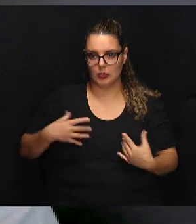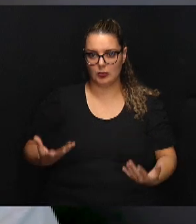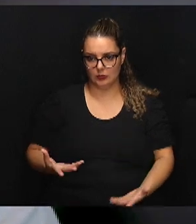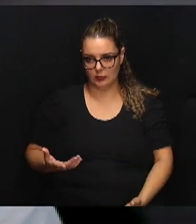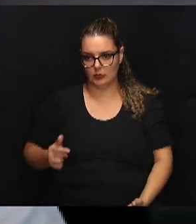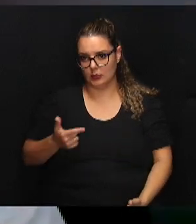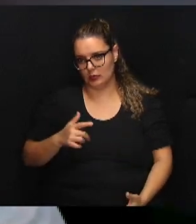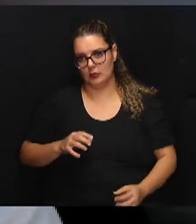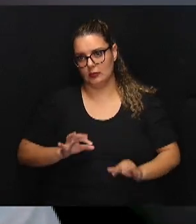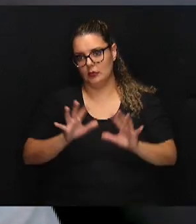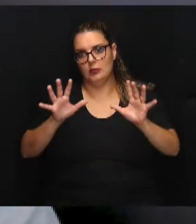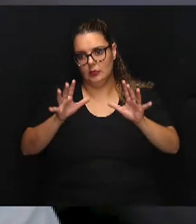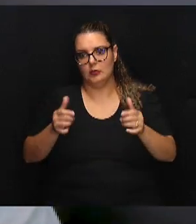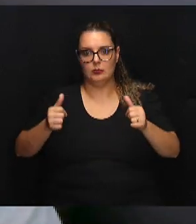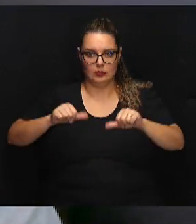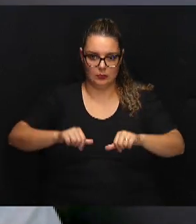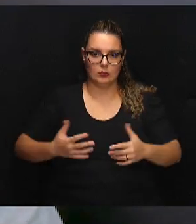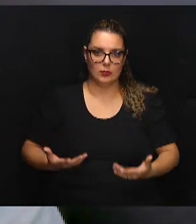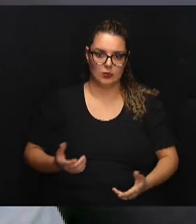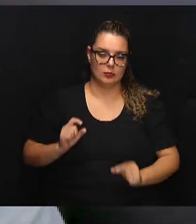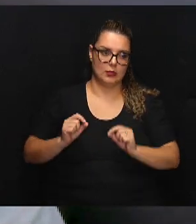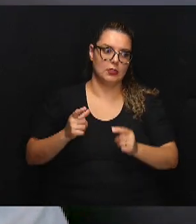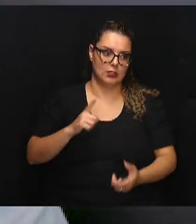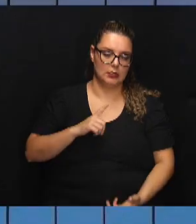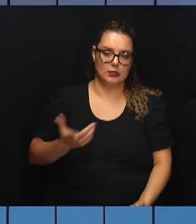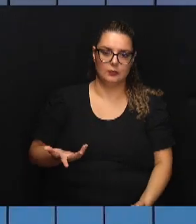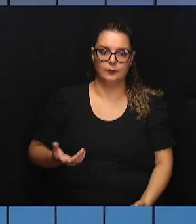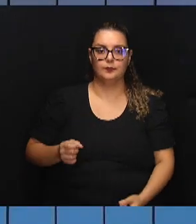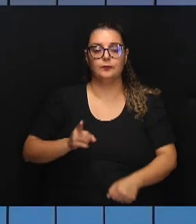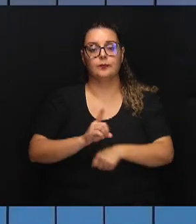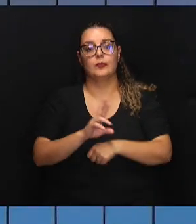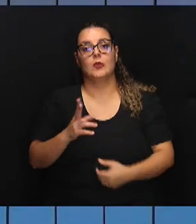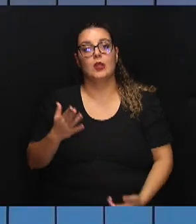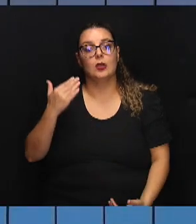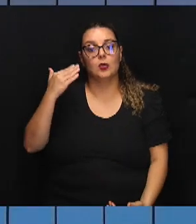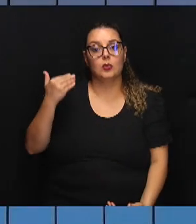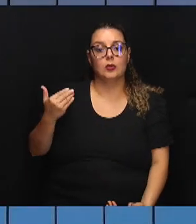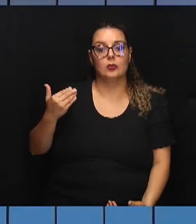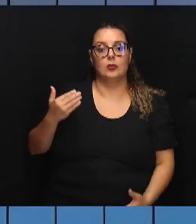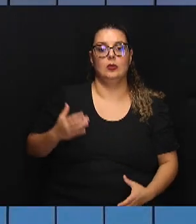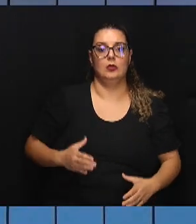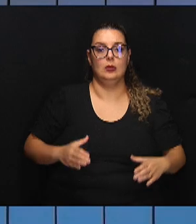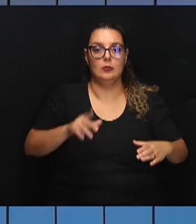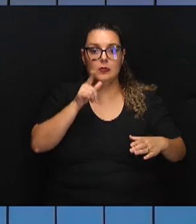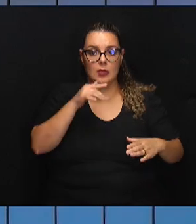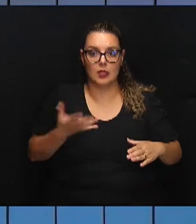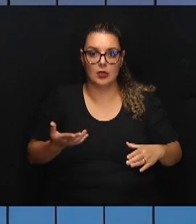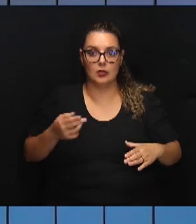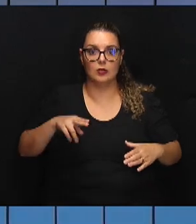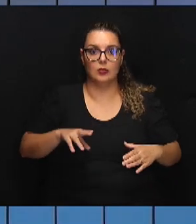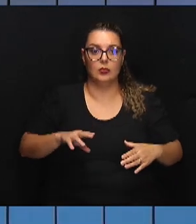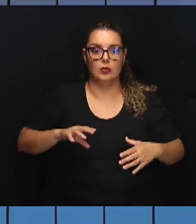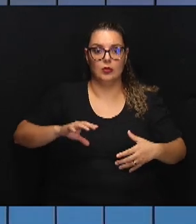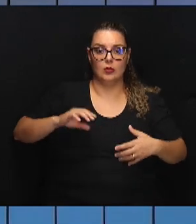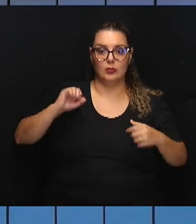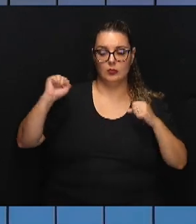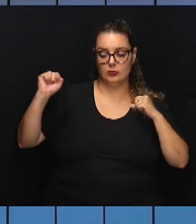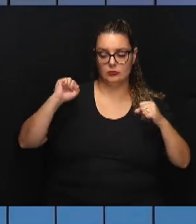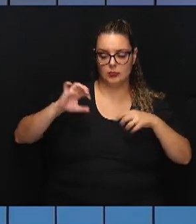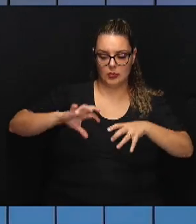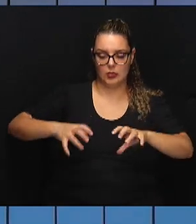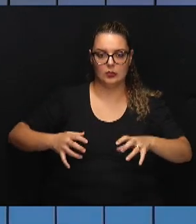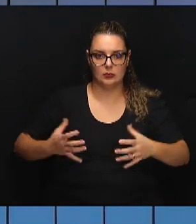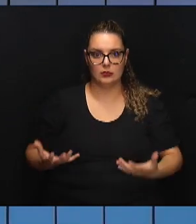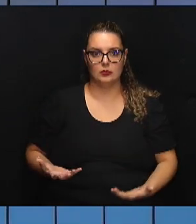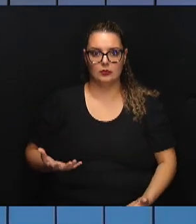de alergia, de piora de alergia para quem tem. Doutora, aquela famosa bacia com água ou toalha molhada pendurada ali